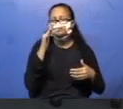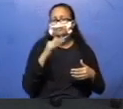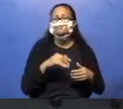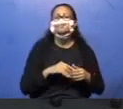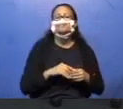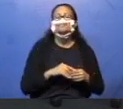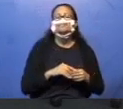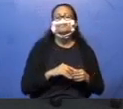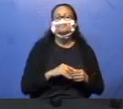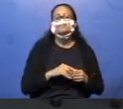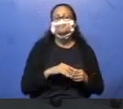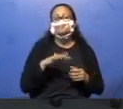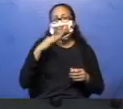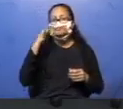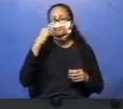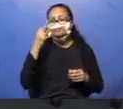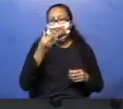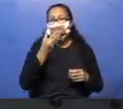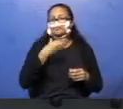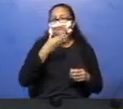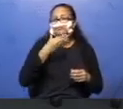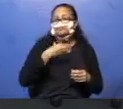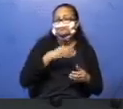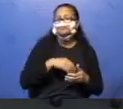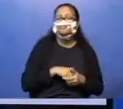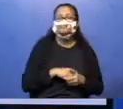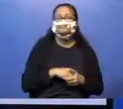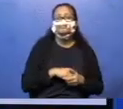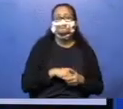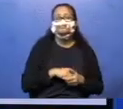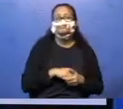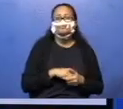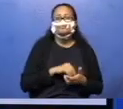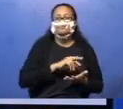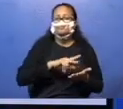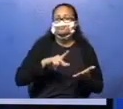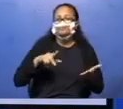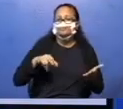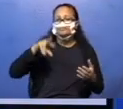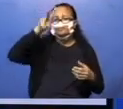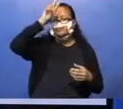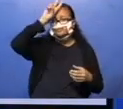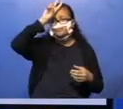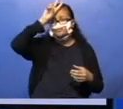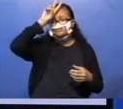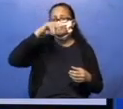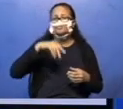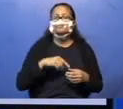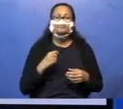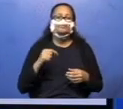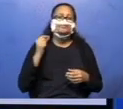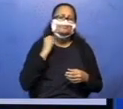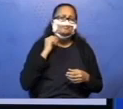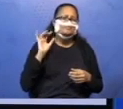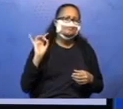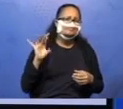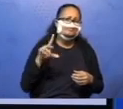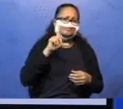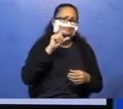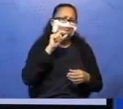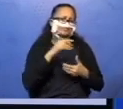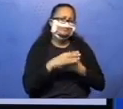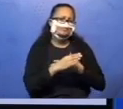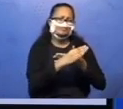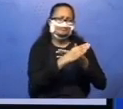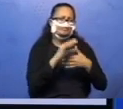frutos, certo? Dentre outros insetos. São só as abelhas, as mariposas, os passarinhos e as